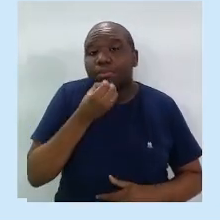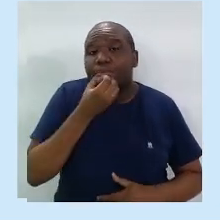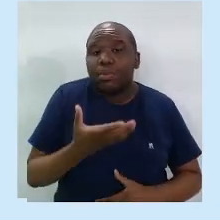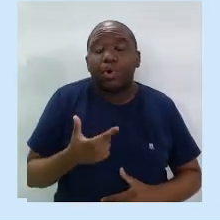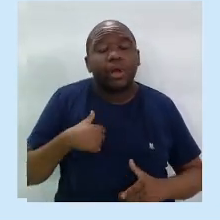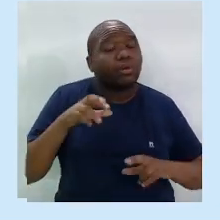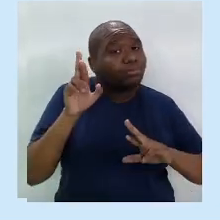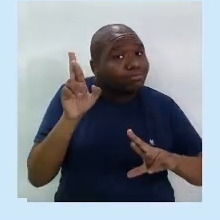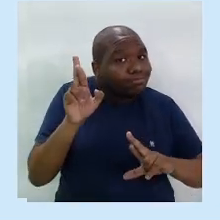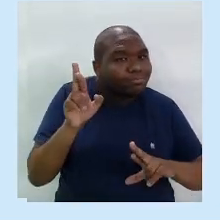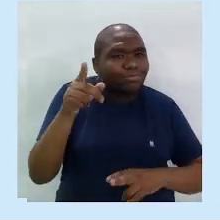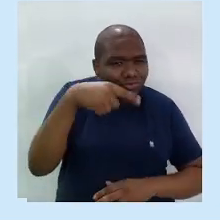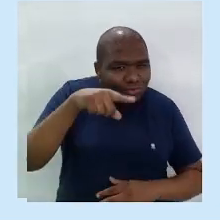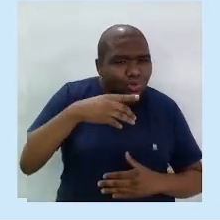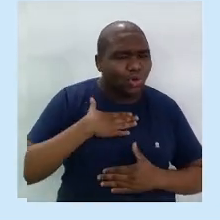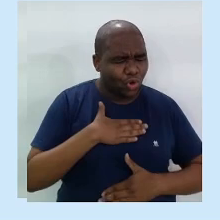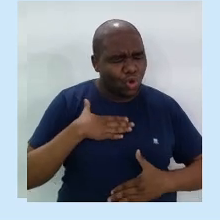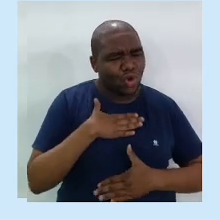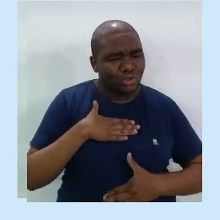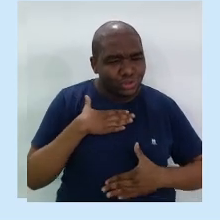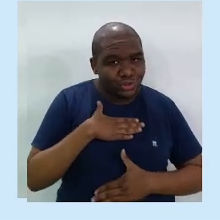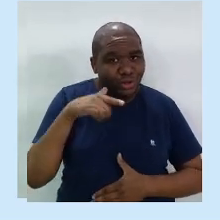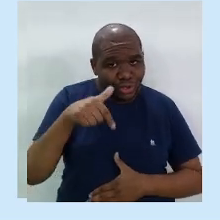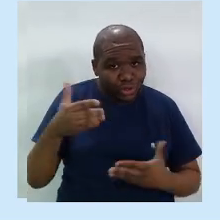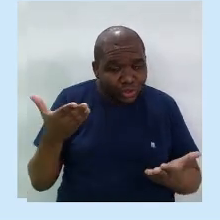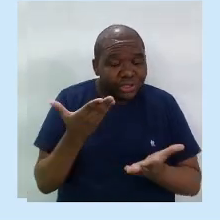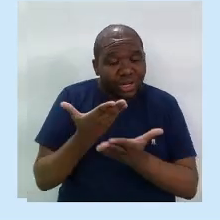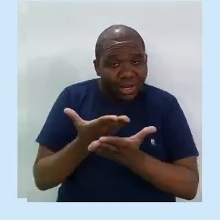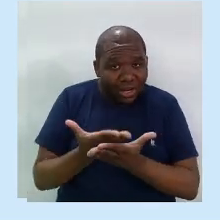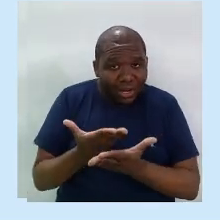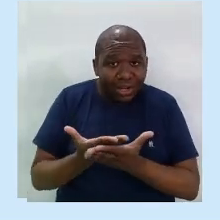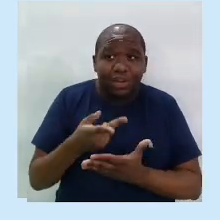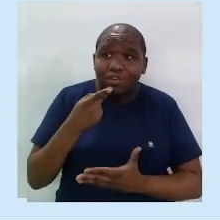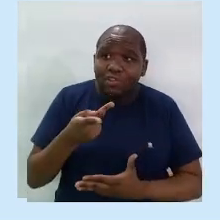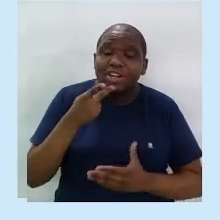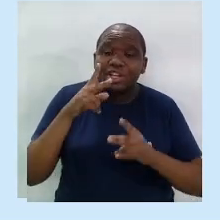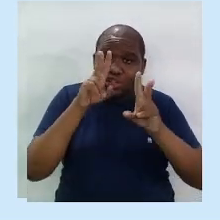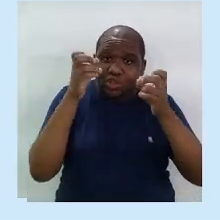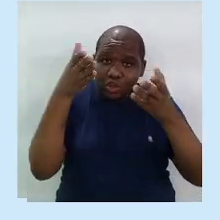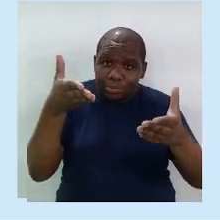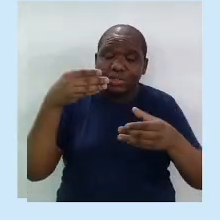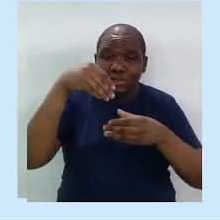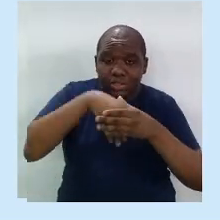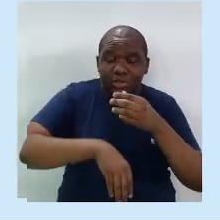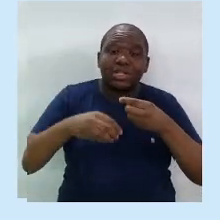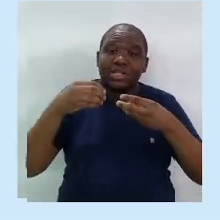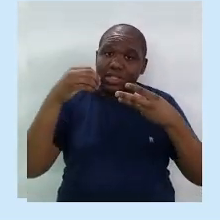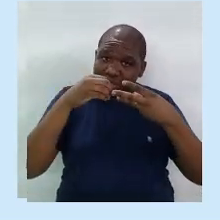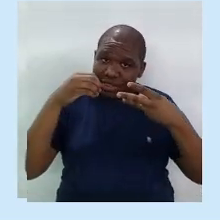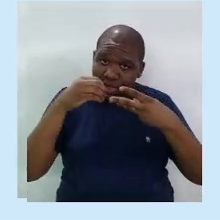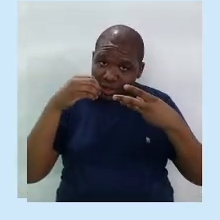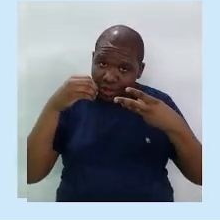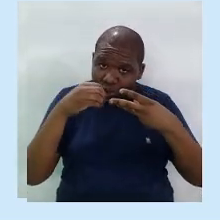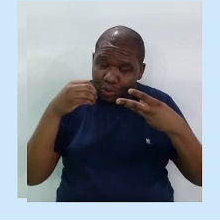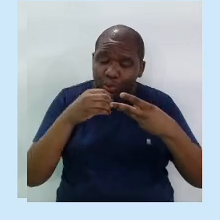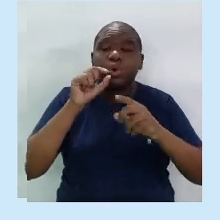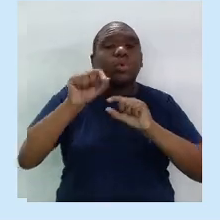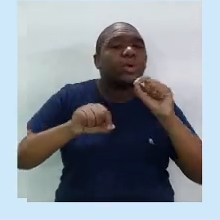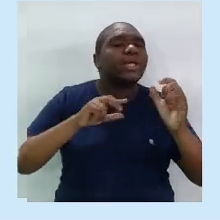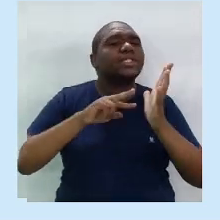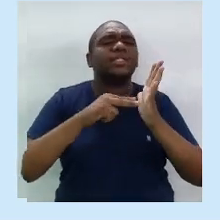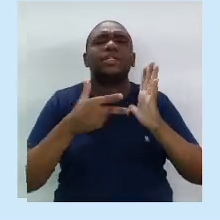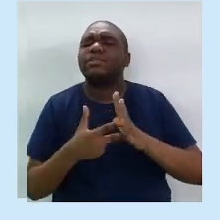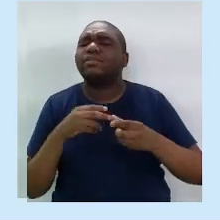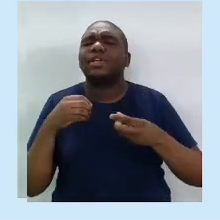que vocês tenham gostado sobre a aula de hoje, que eu falei sobre a célula, o que é a